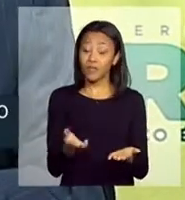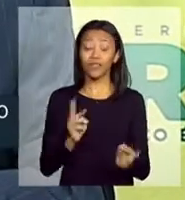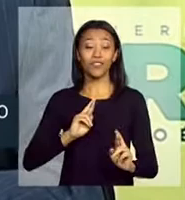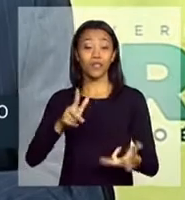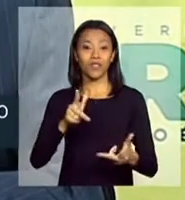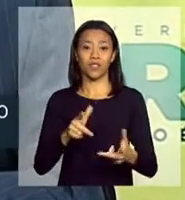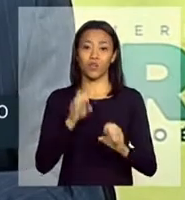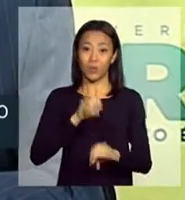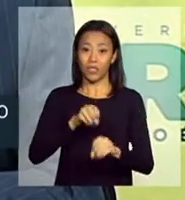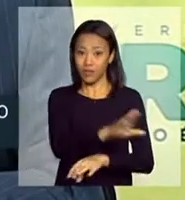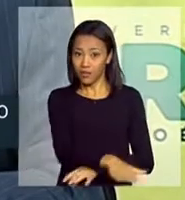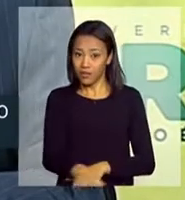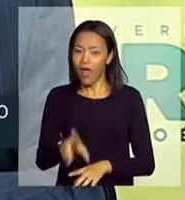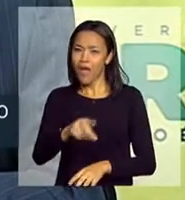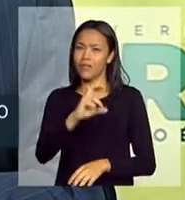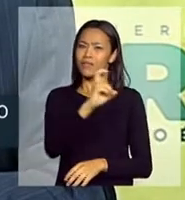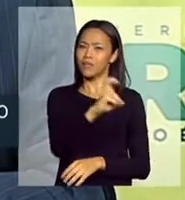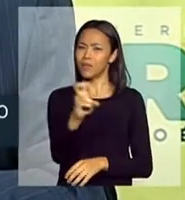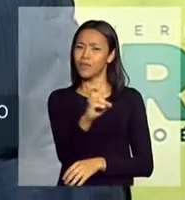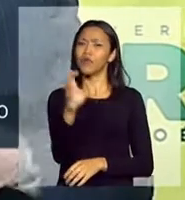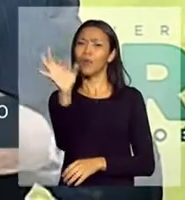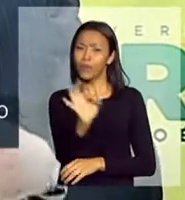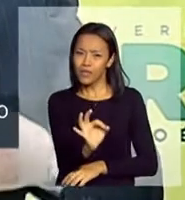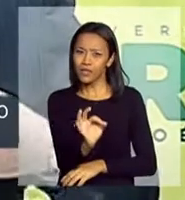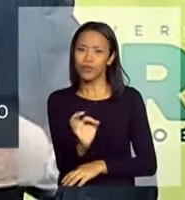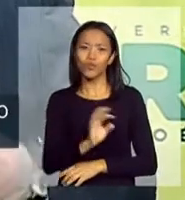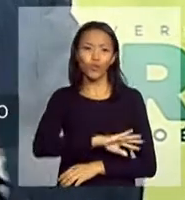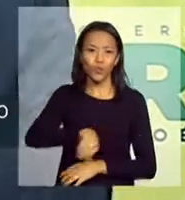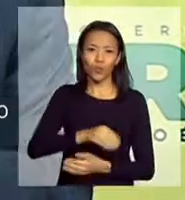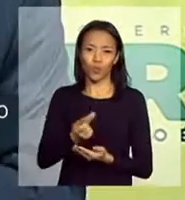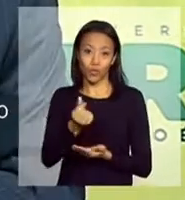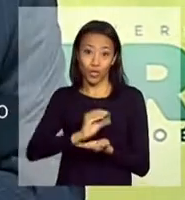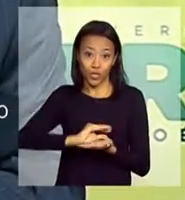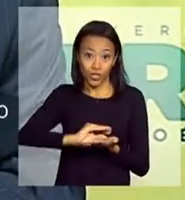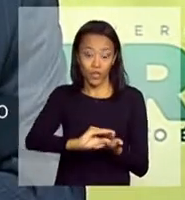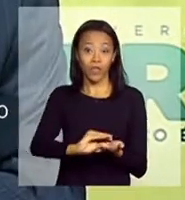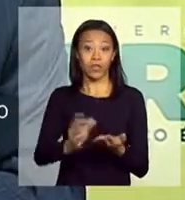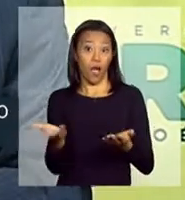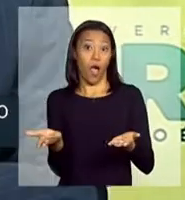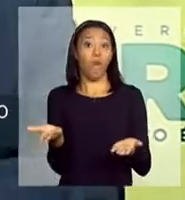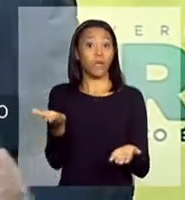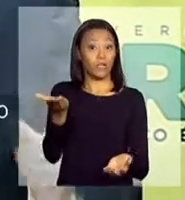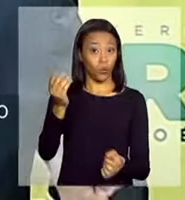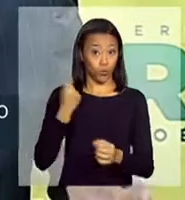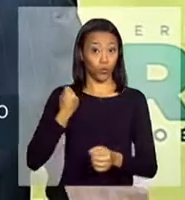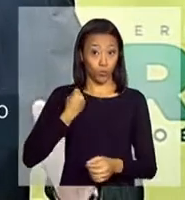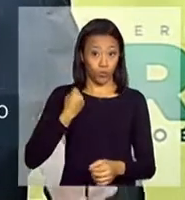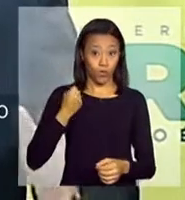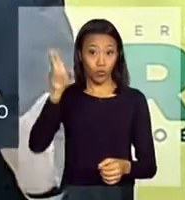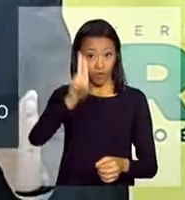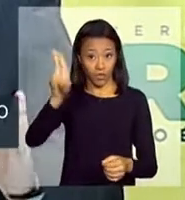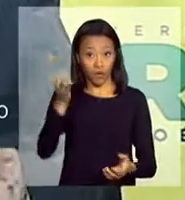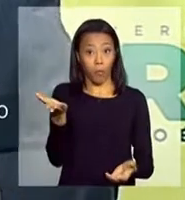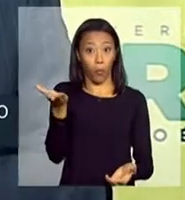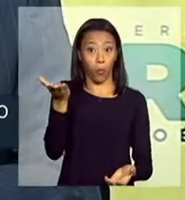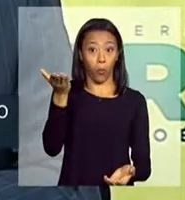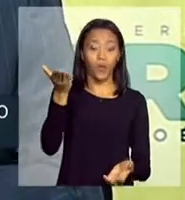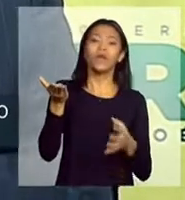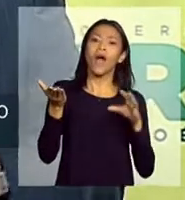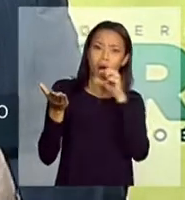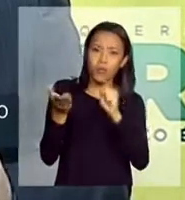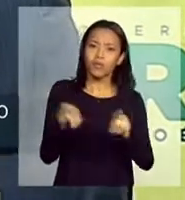de entorno 55 porcento de investimento Total tá aumentando a crescendo e se superou mas está crescendo mais